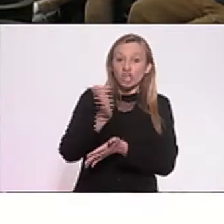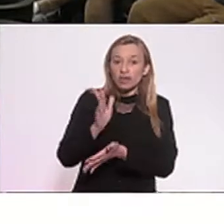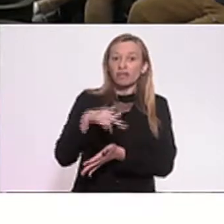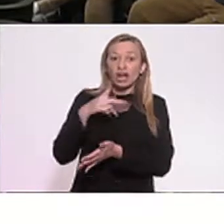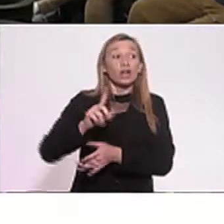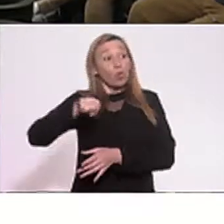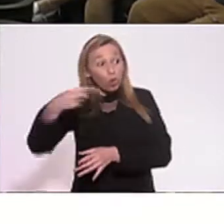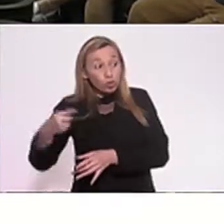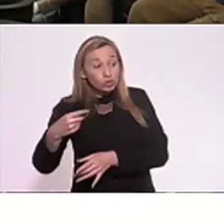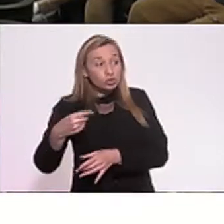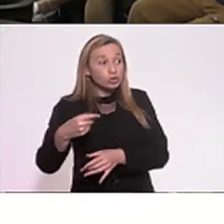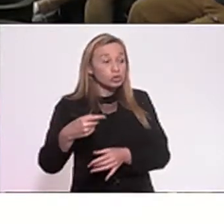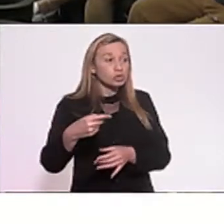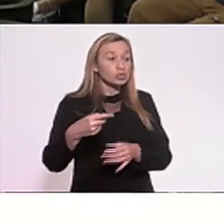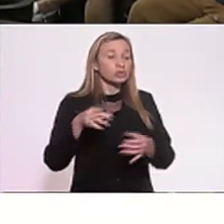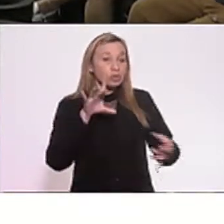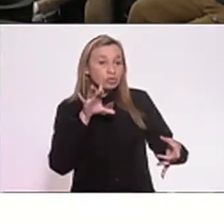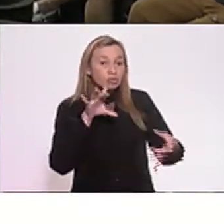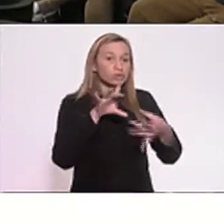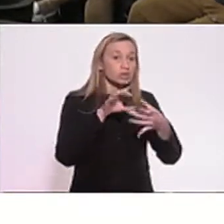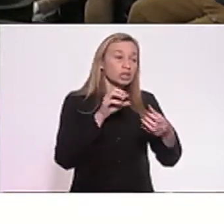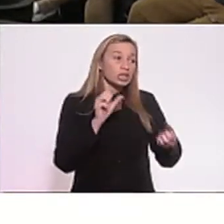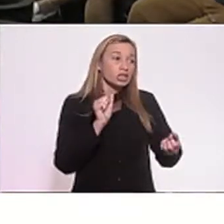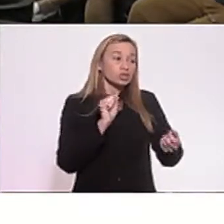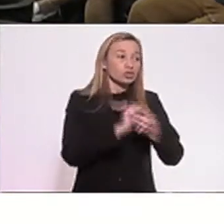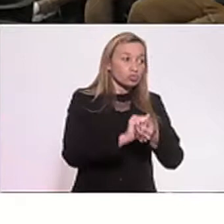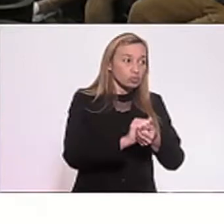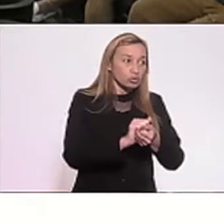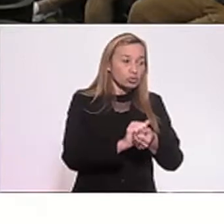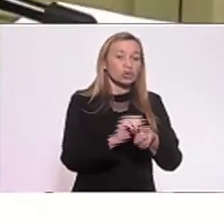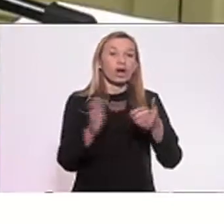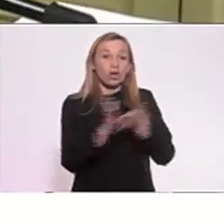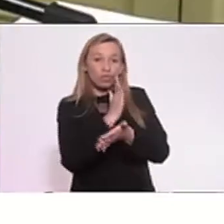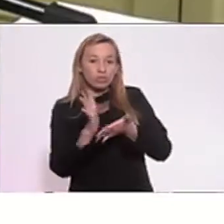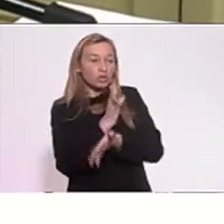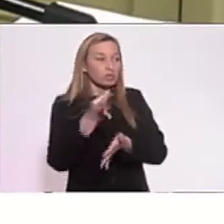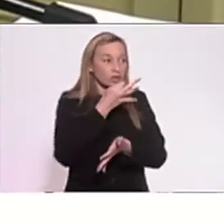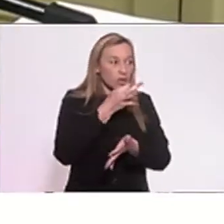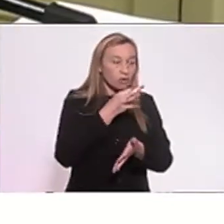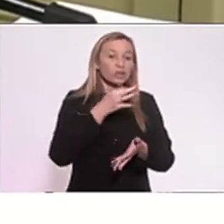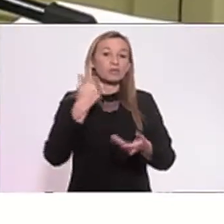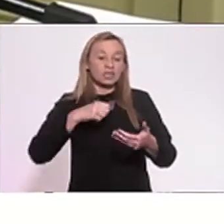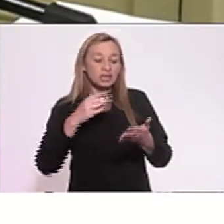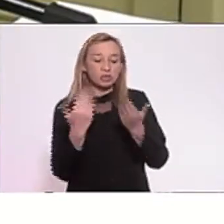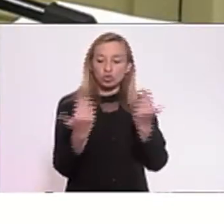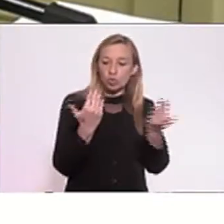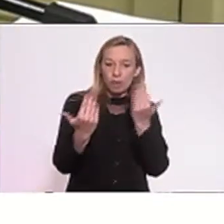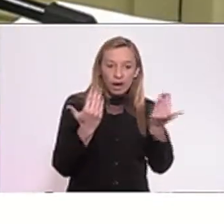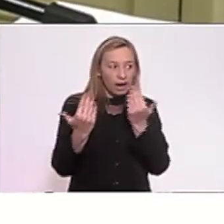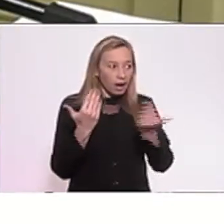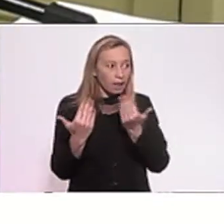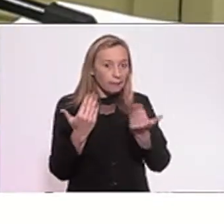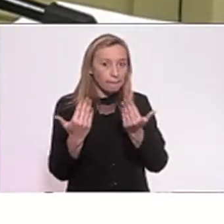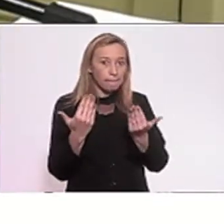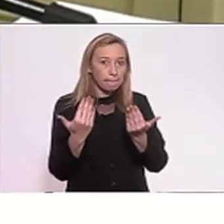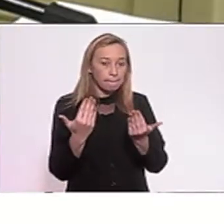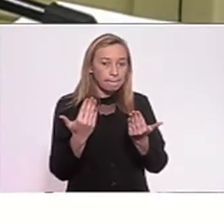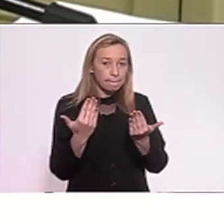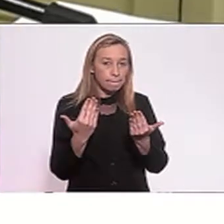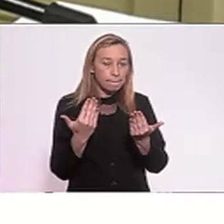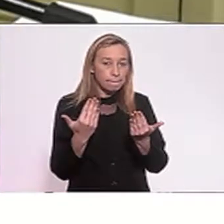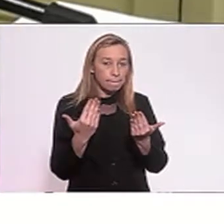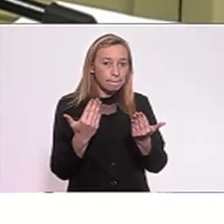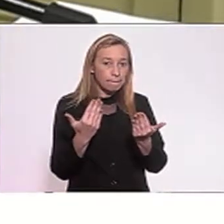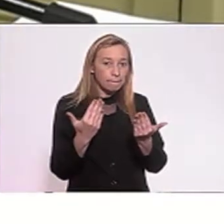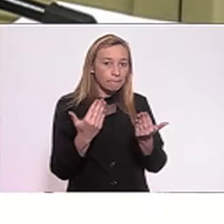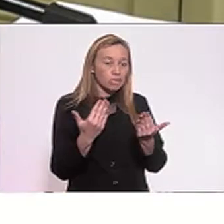contemplados, outros foram adendados às sugestões. Então, nós tivemos que comparar a contribuição